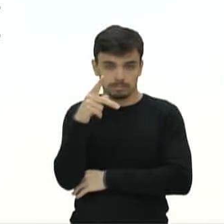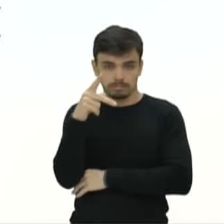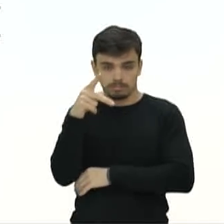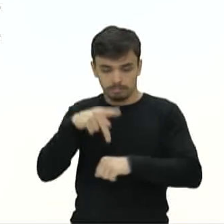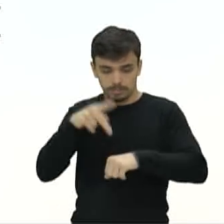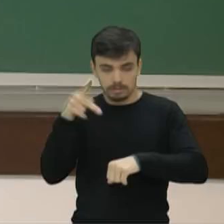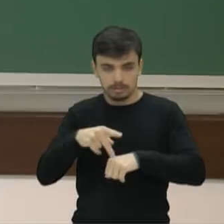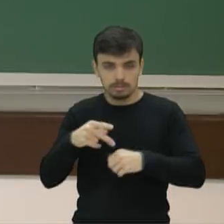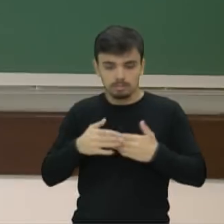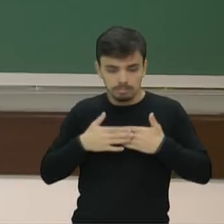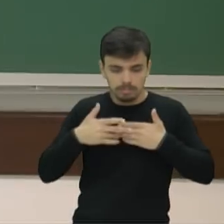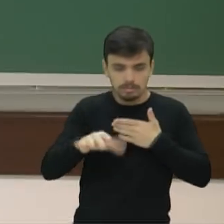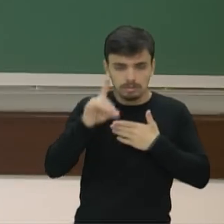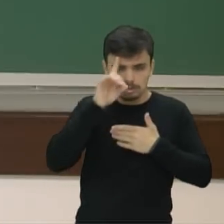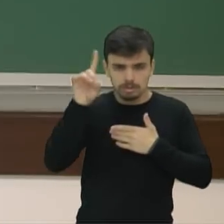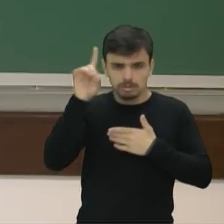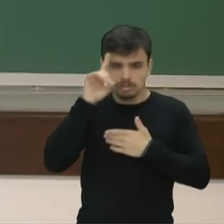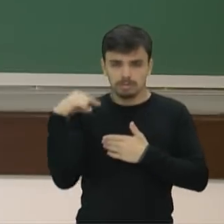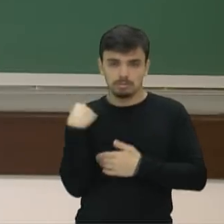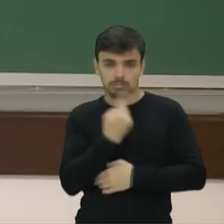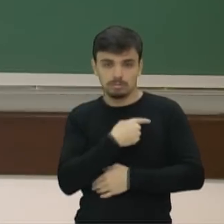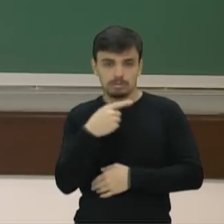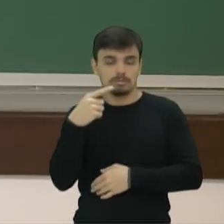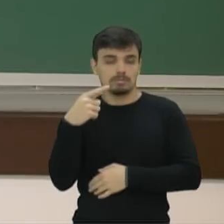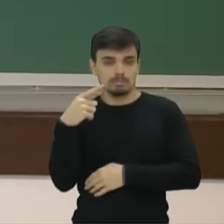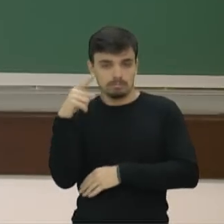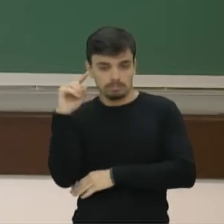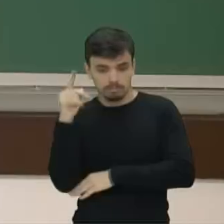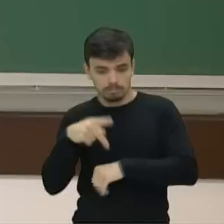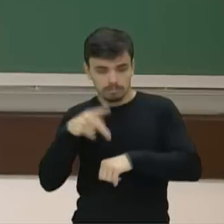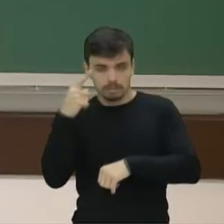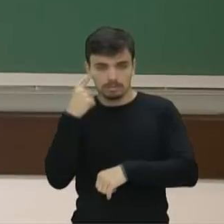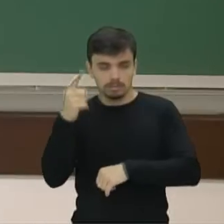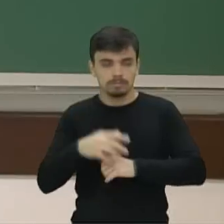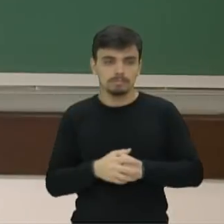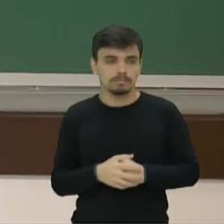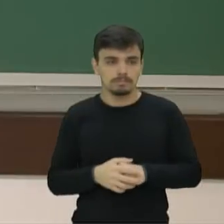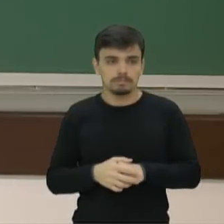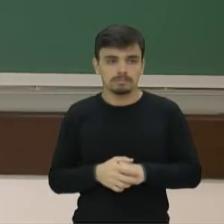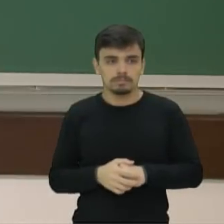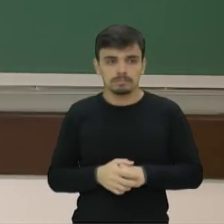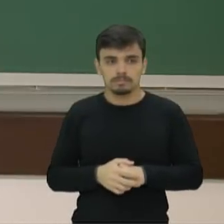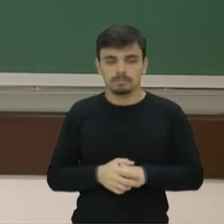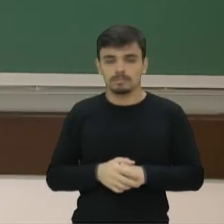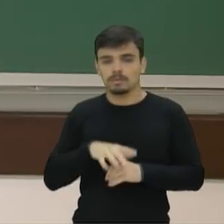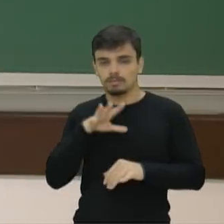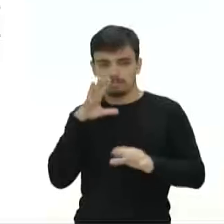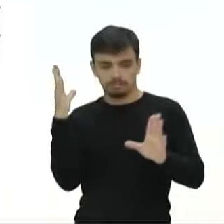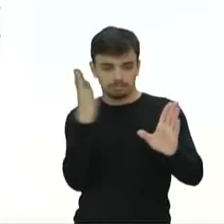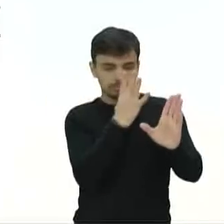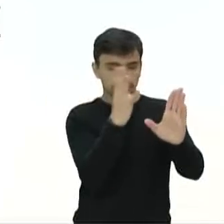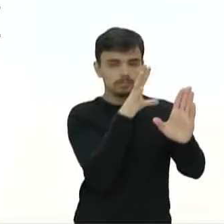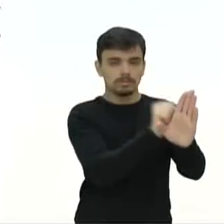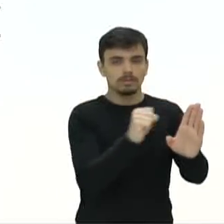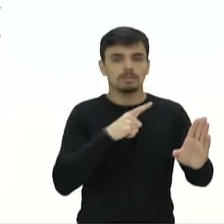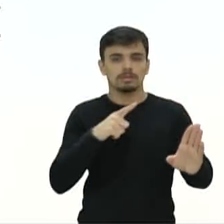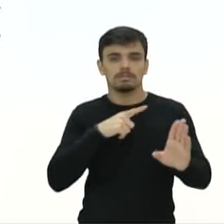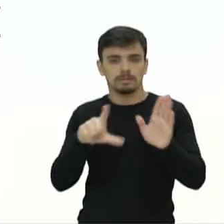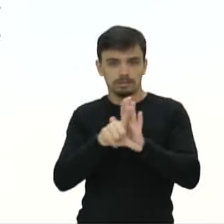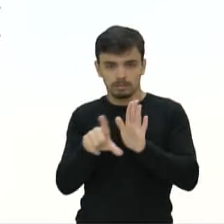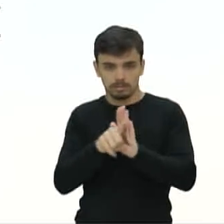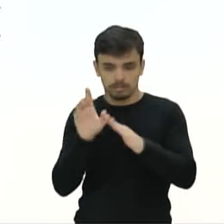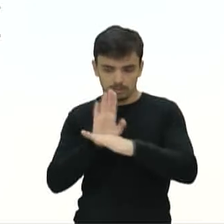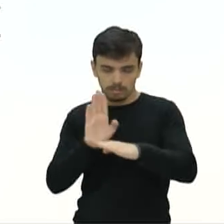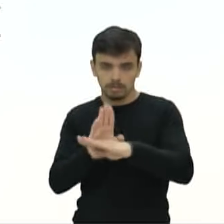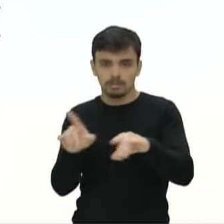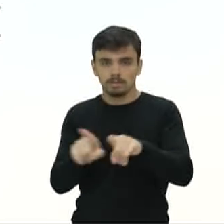isso diariamente no nosso país. Acompanha na tela. A caça de espécies protegidas por lei, visando